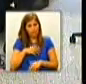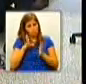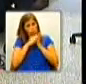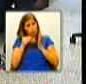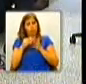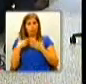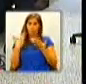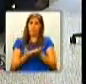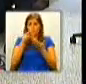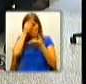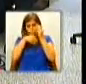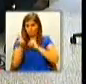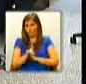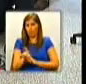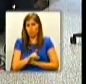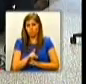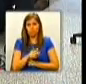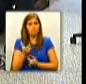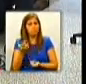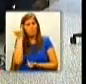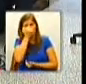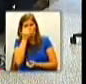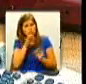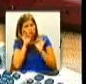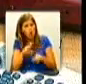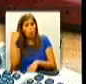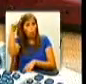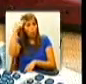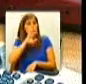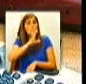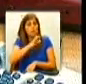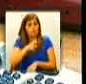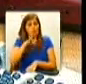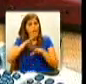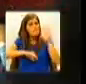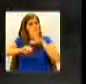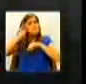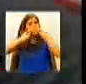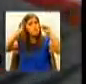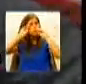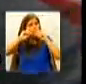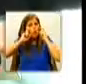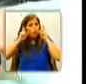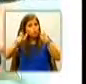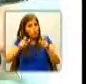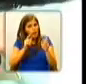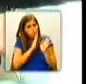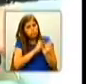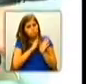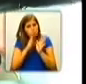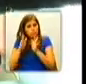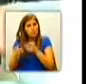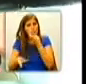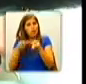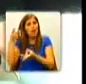não é? Simuladores de alta fidelidade, únicos no país. Uma formação monitorizada passo a passo, uma